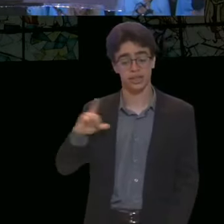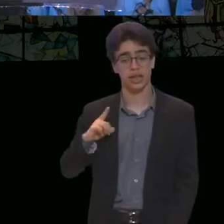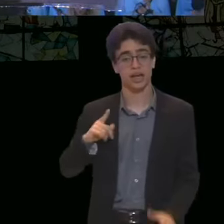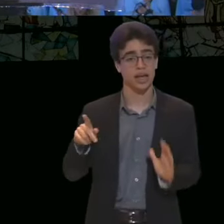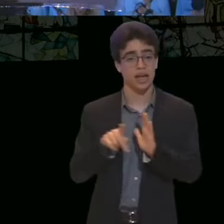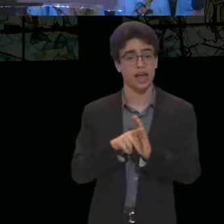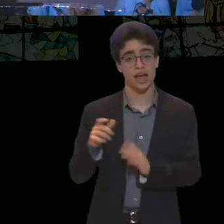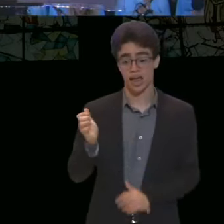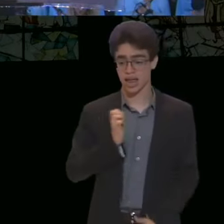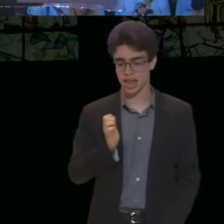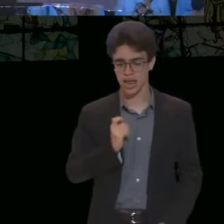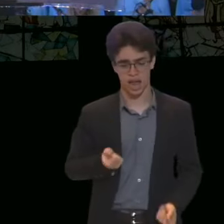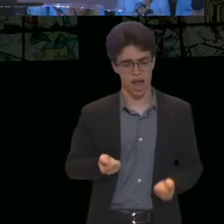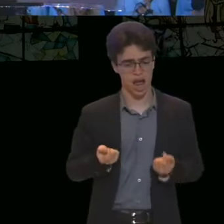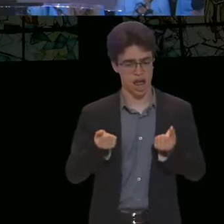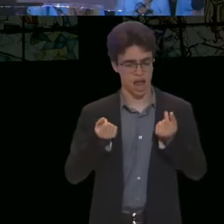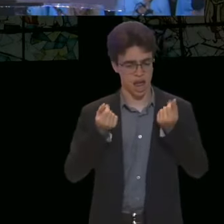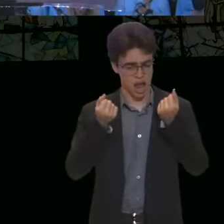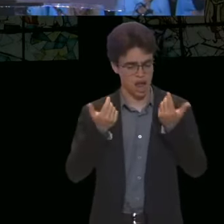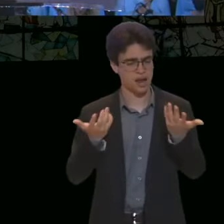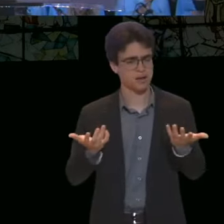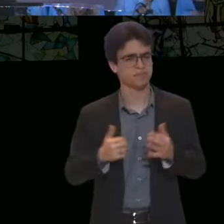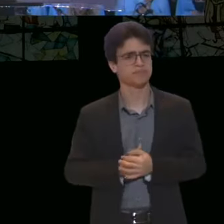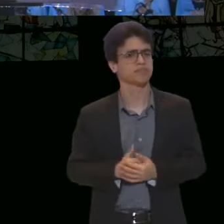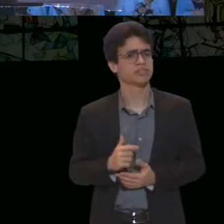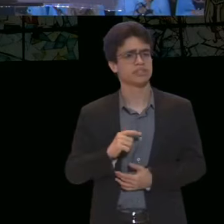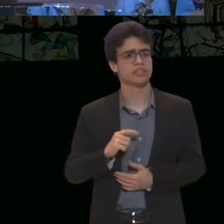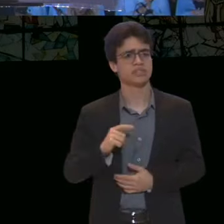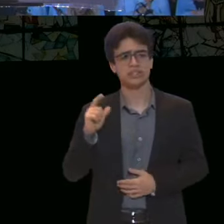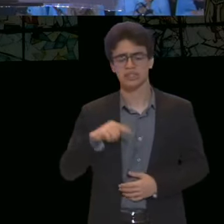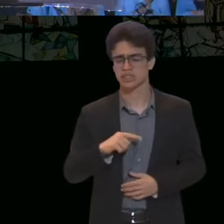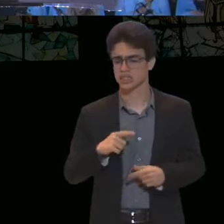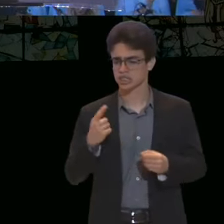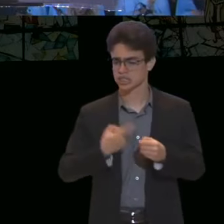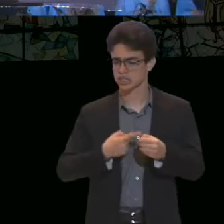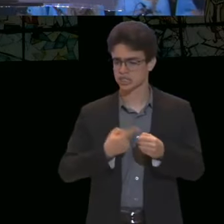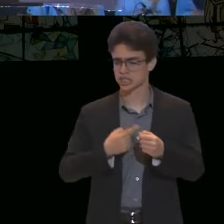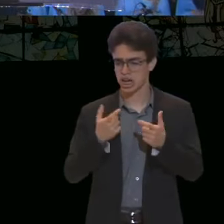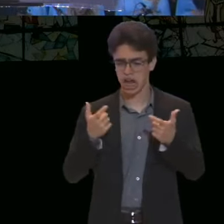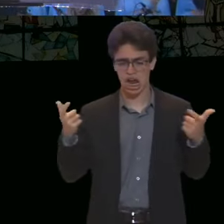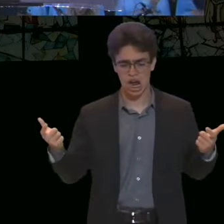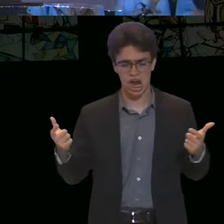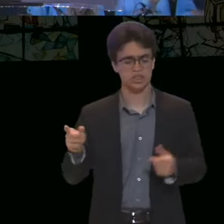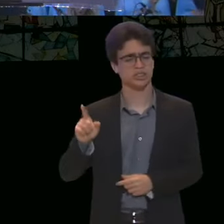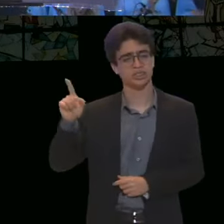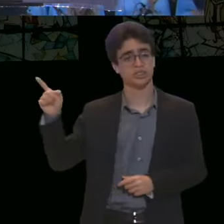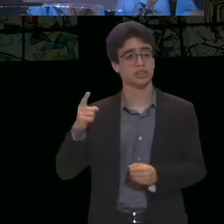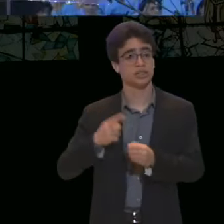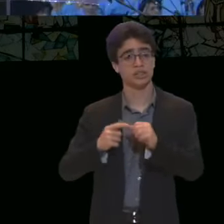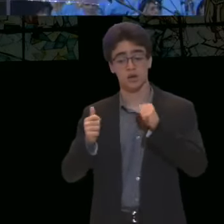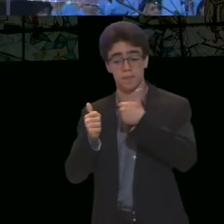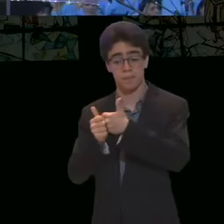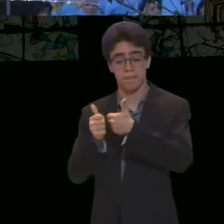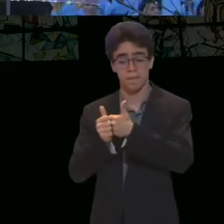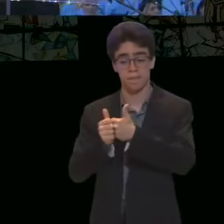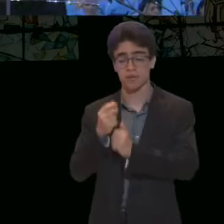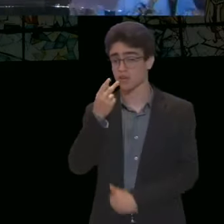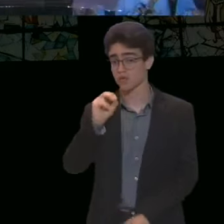do país, industrializada. Você tem as grandes cidades de Kharkiv, que é na fronteira, 20